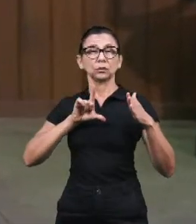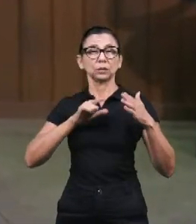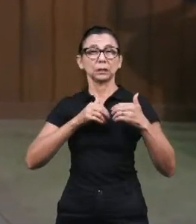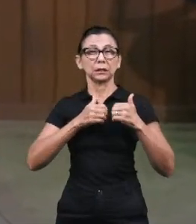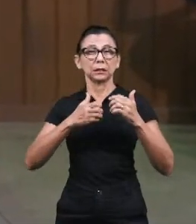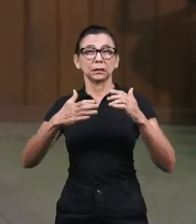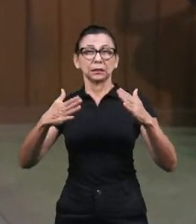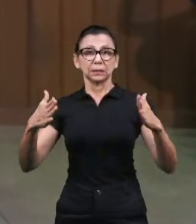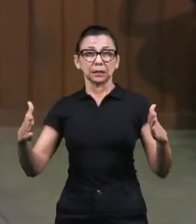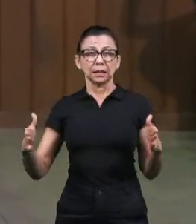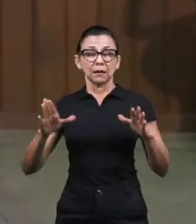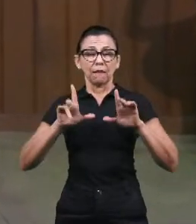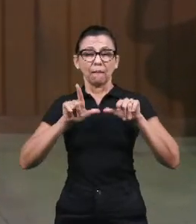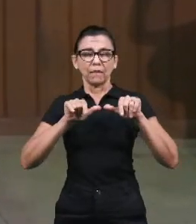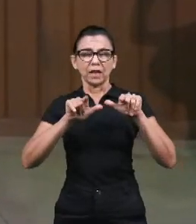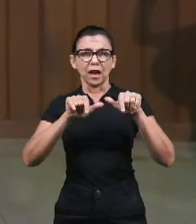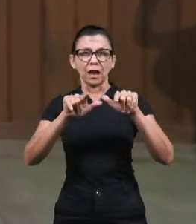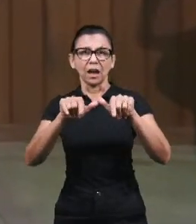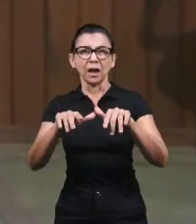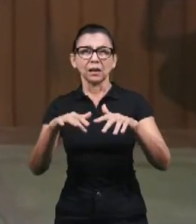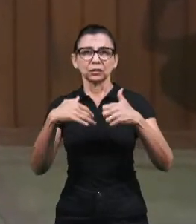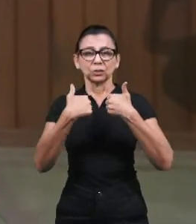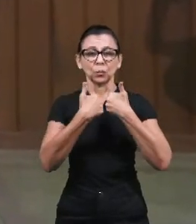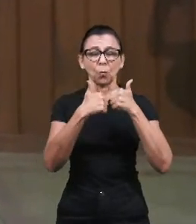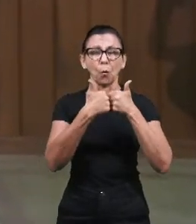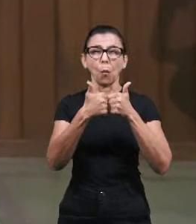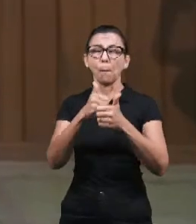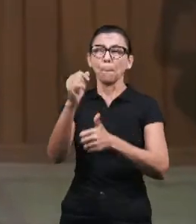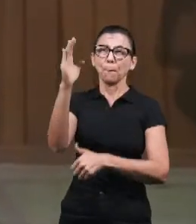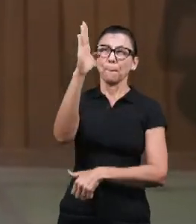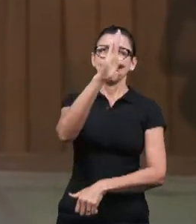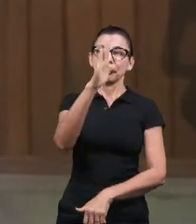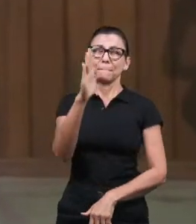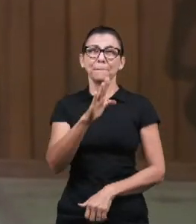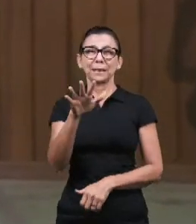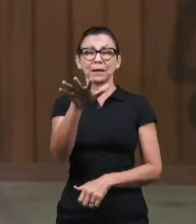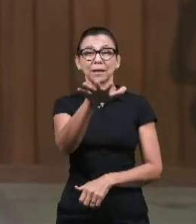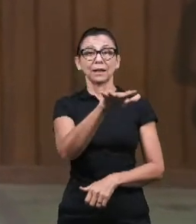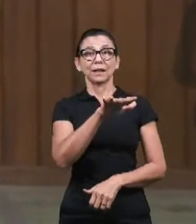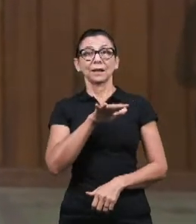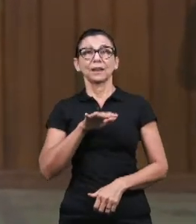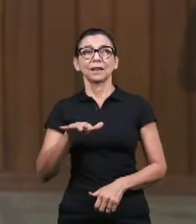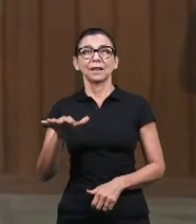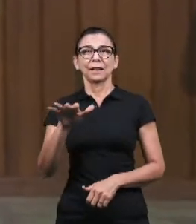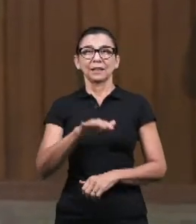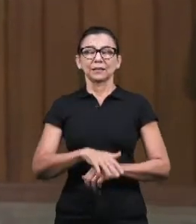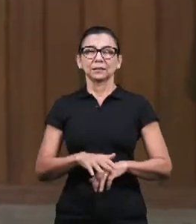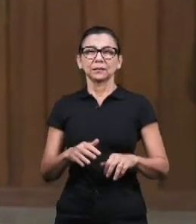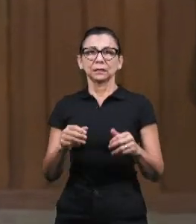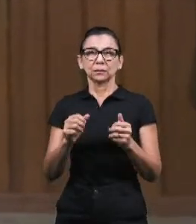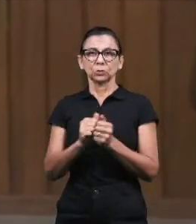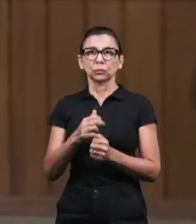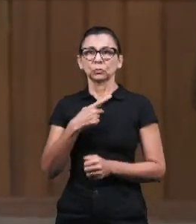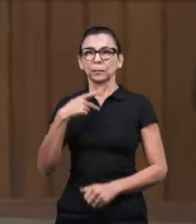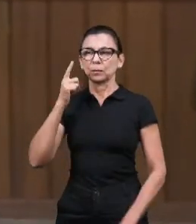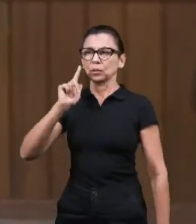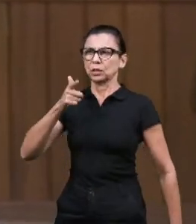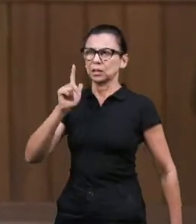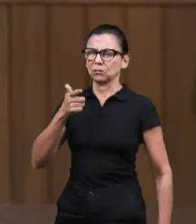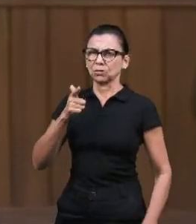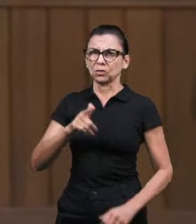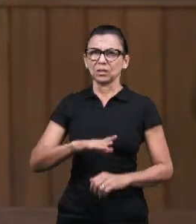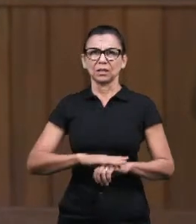evangelistas que nós tivemos pelo Brasil inteiro de ônibus, com o pastor Gedeuti e tal. Saudades. Época, né, aquelas viagens, 15 dias para o Nordeste, 15